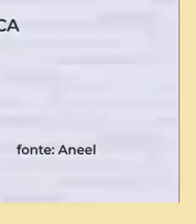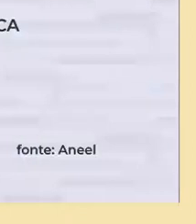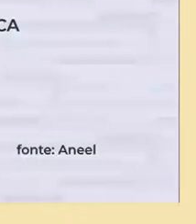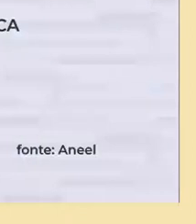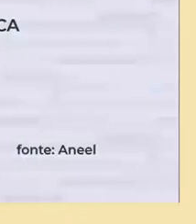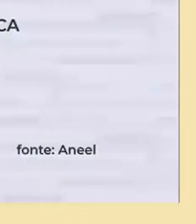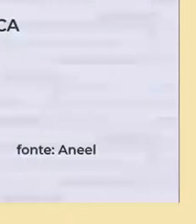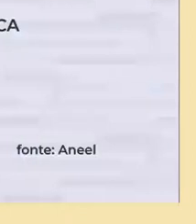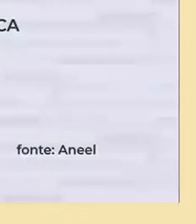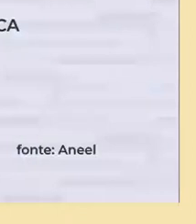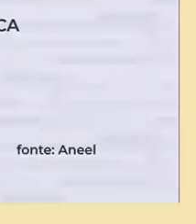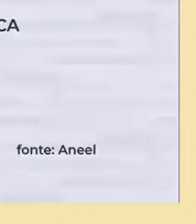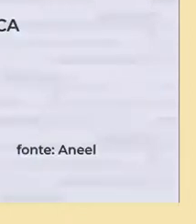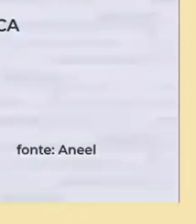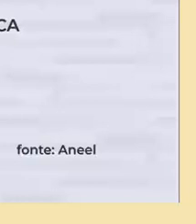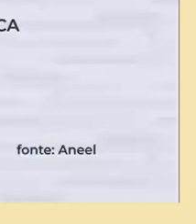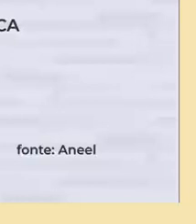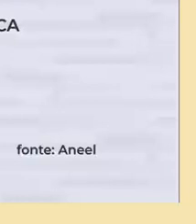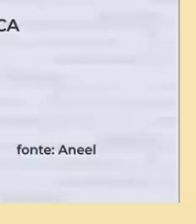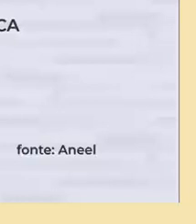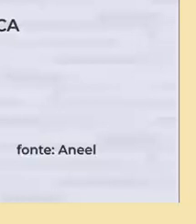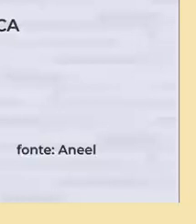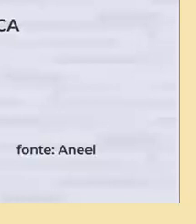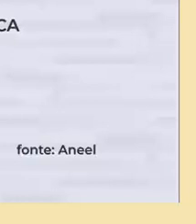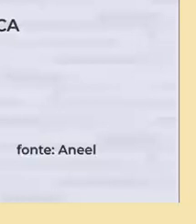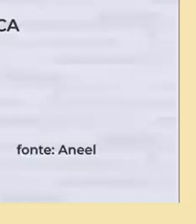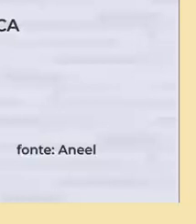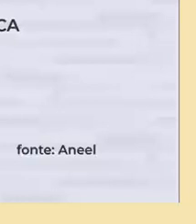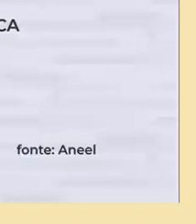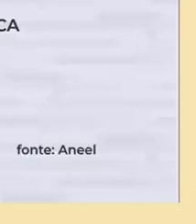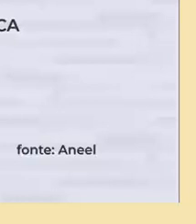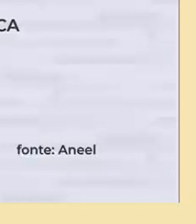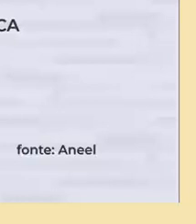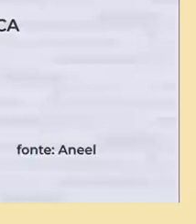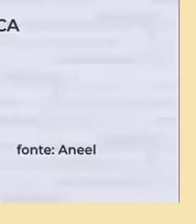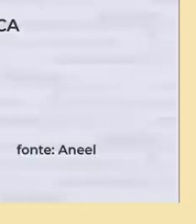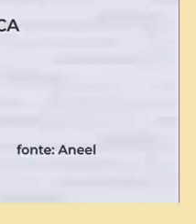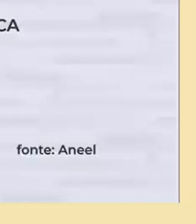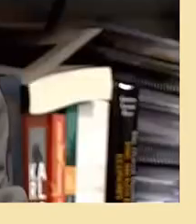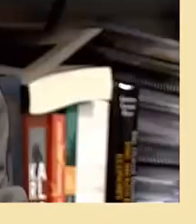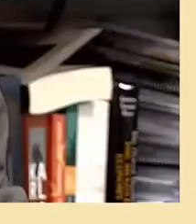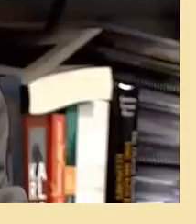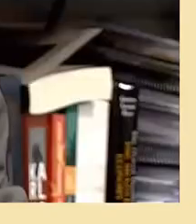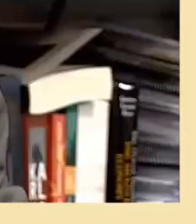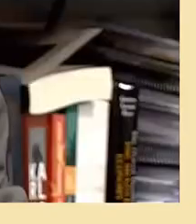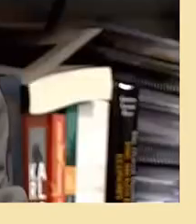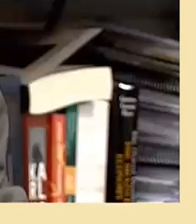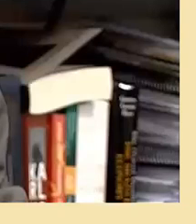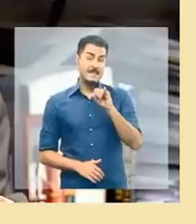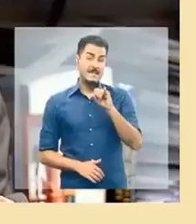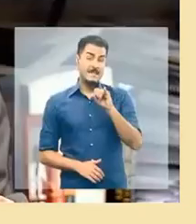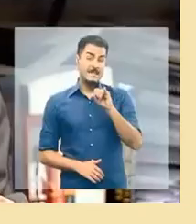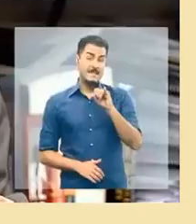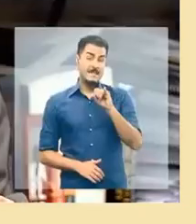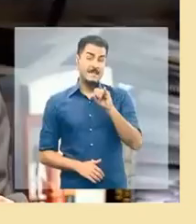correspondem a 1,3%, e a solar a quase nada, só 0,6%. Se a economia